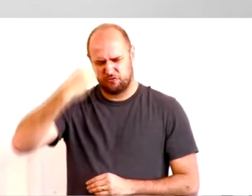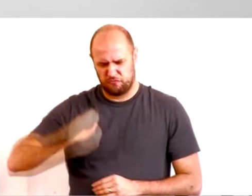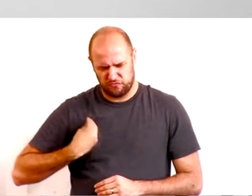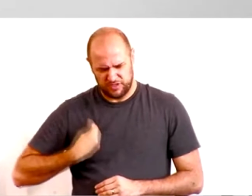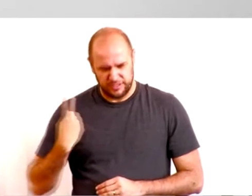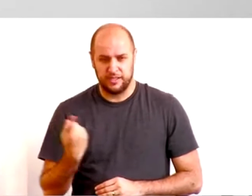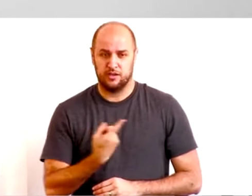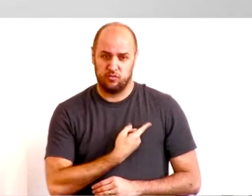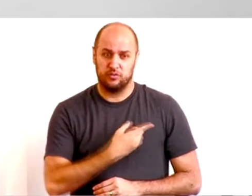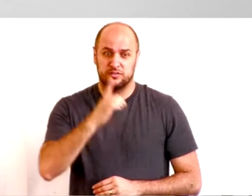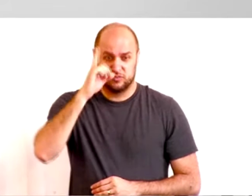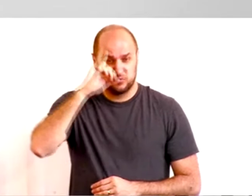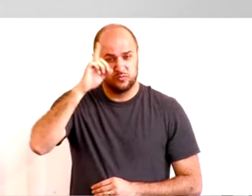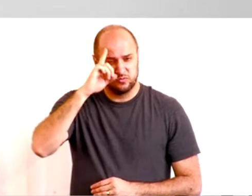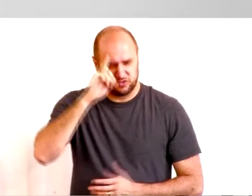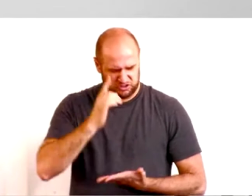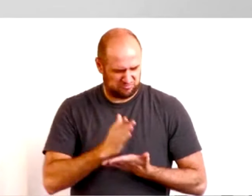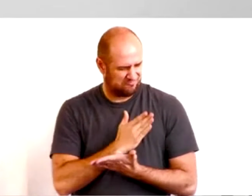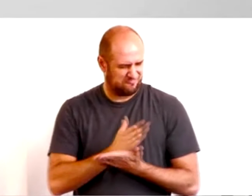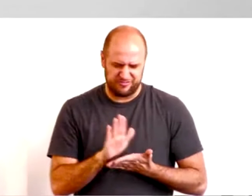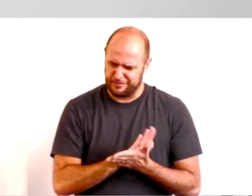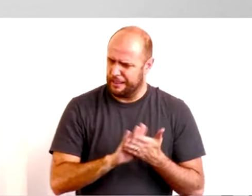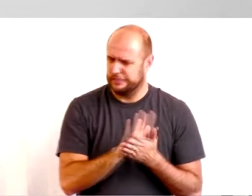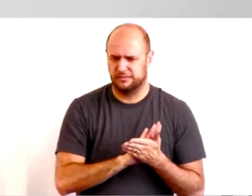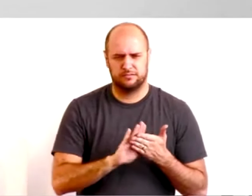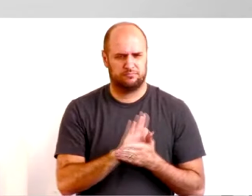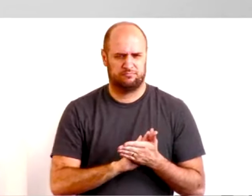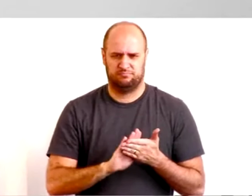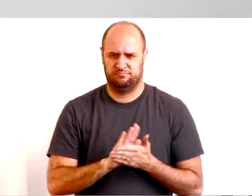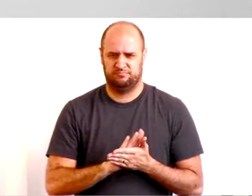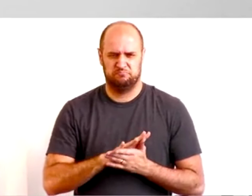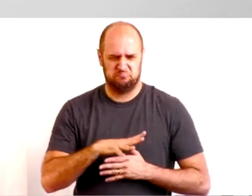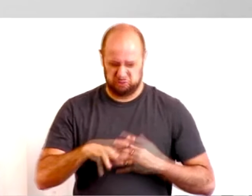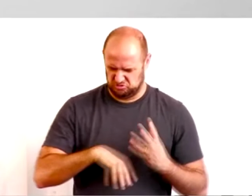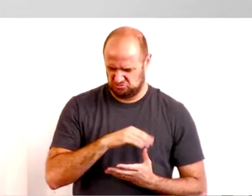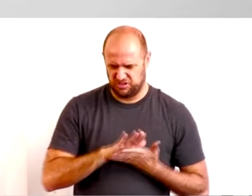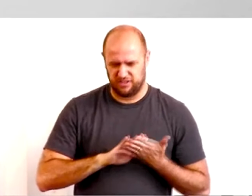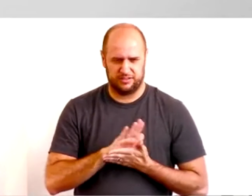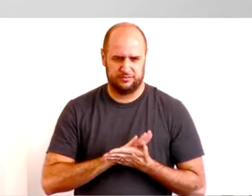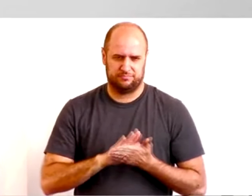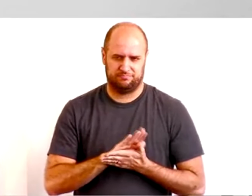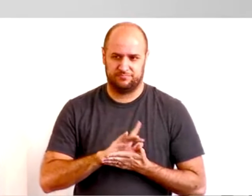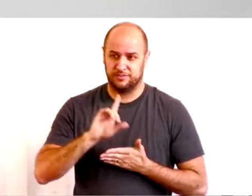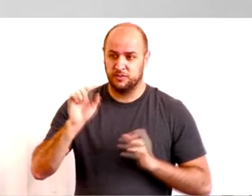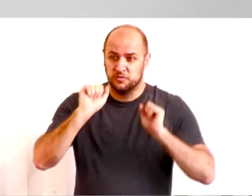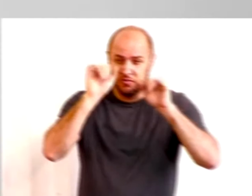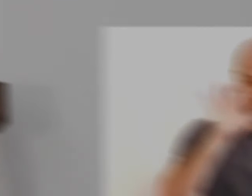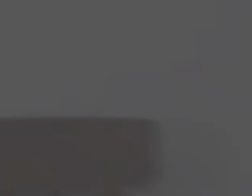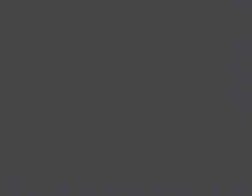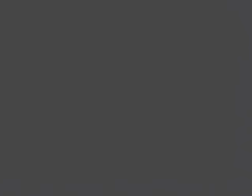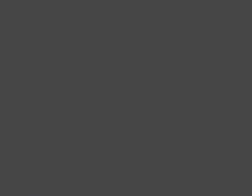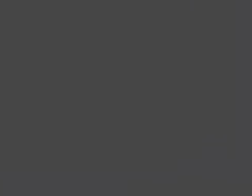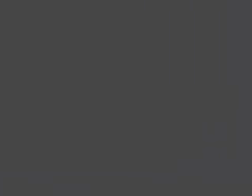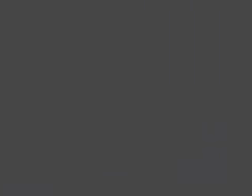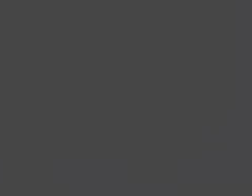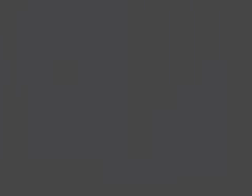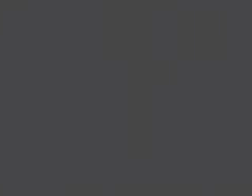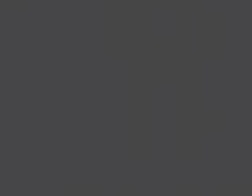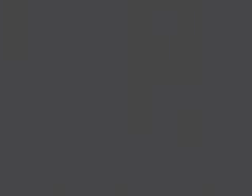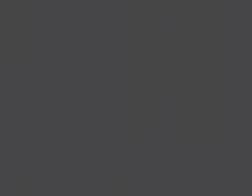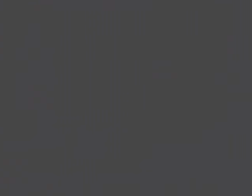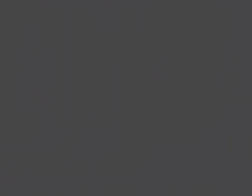vidas, sem divisão ou mistura. Que Deus nos abençoe.